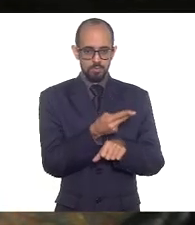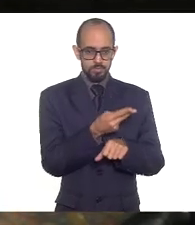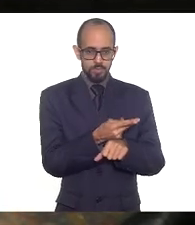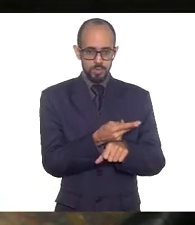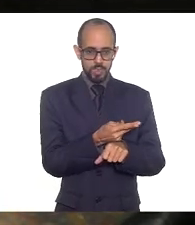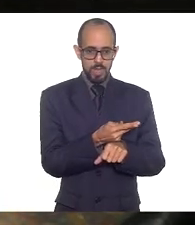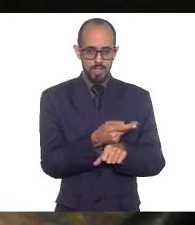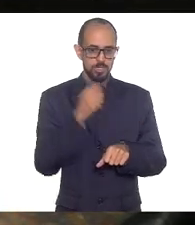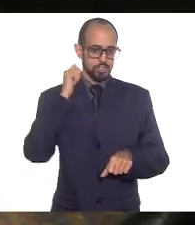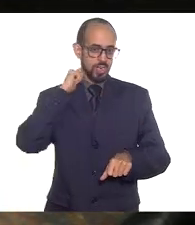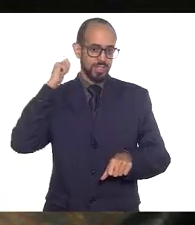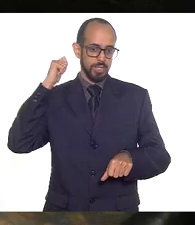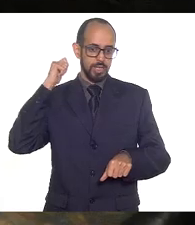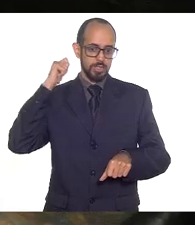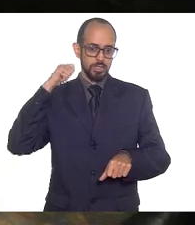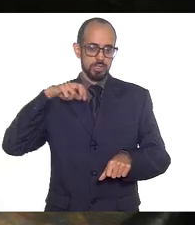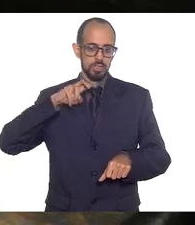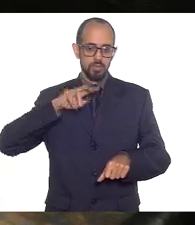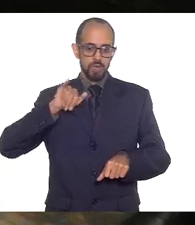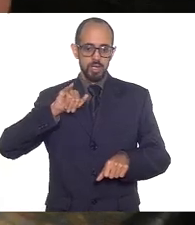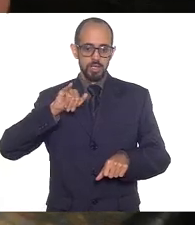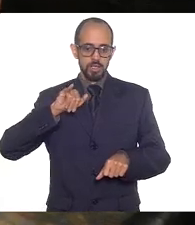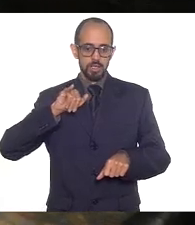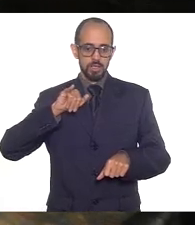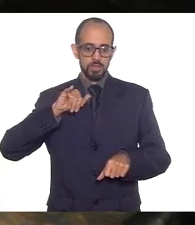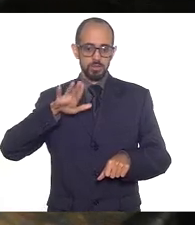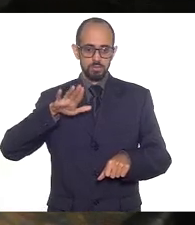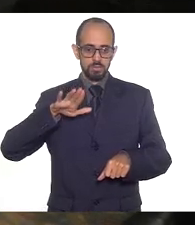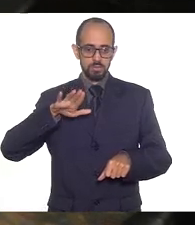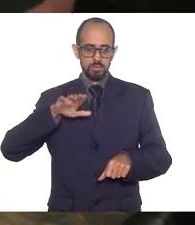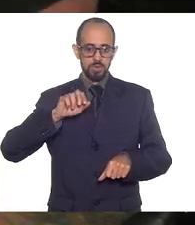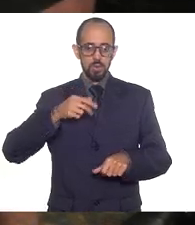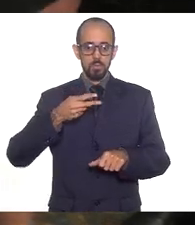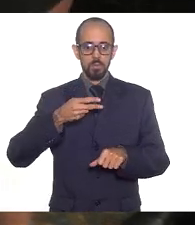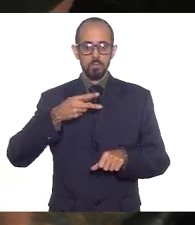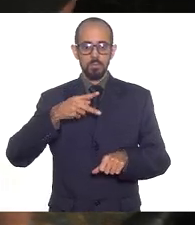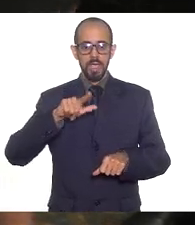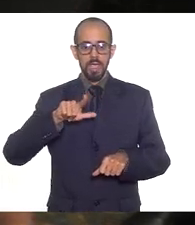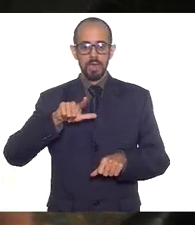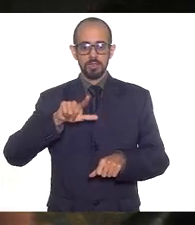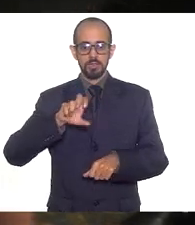medalha Tiradentes que vai ser Qual é o número do Dr